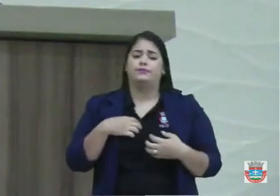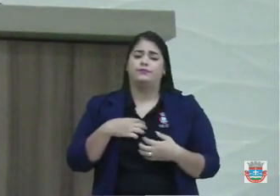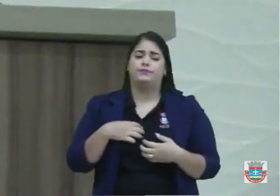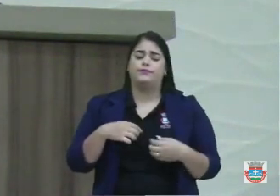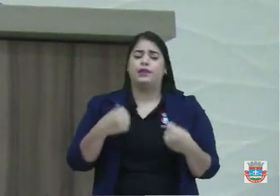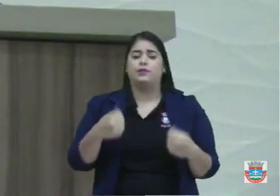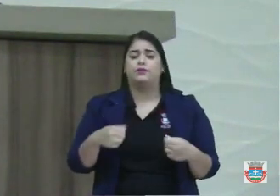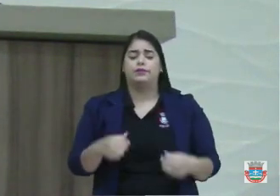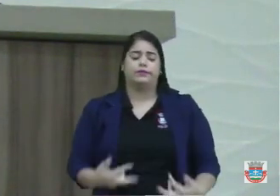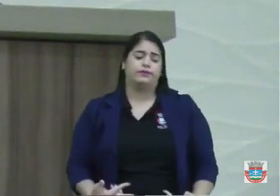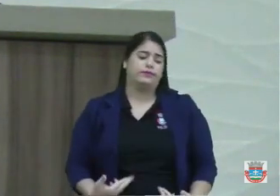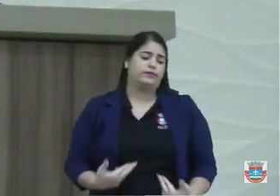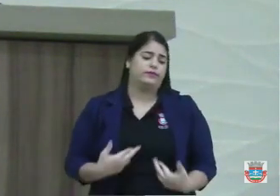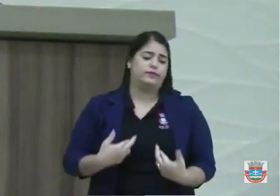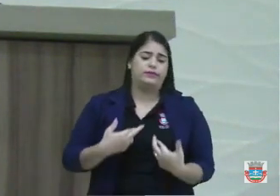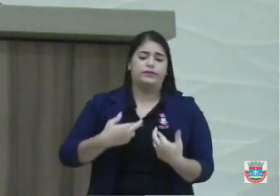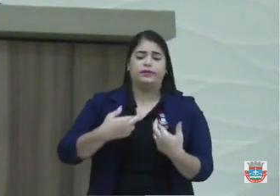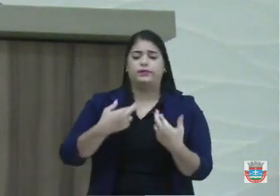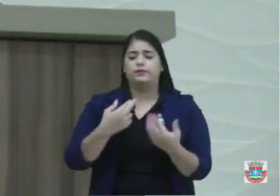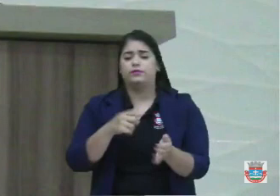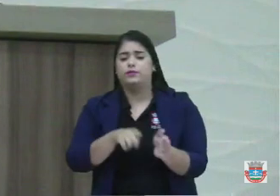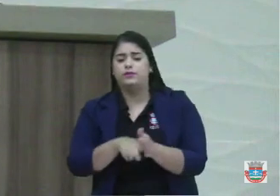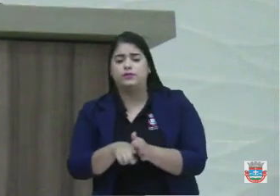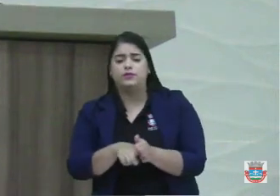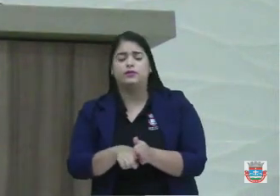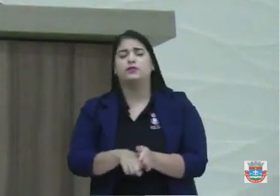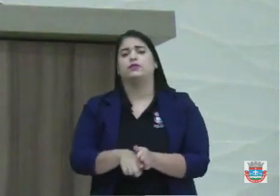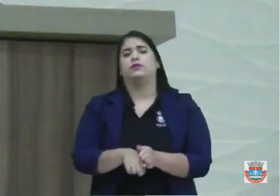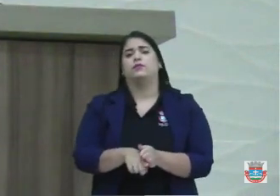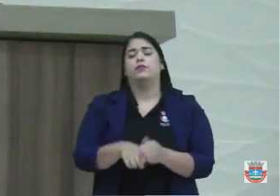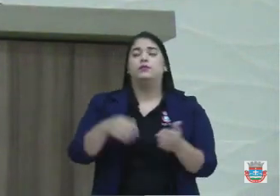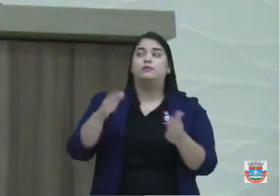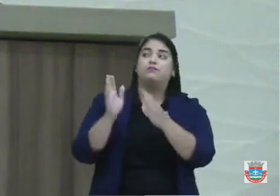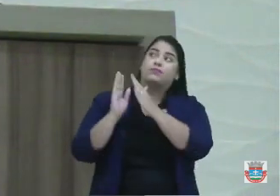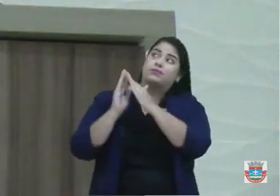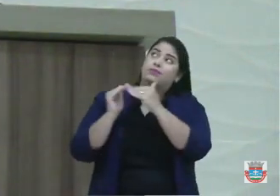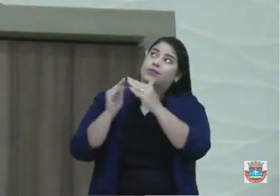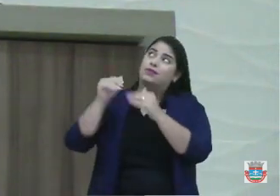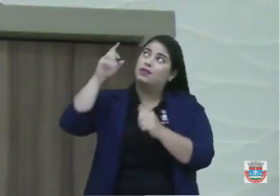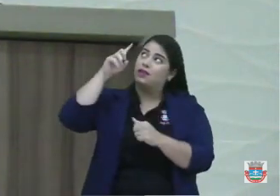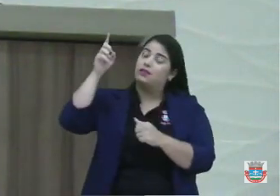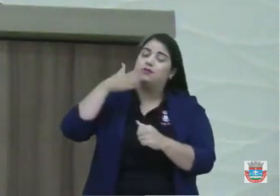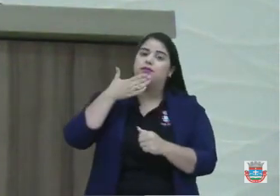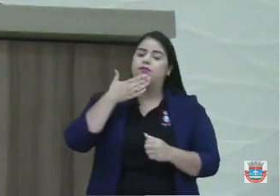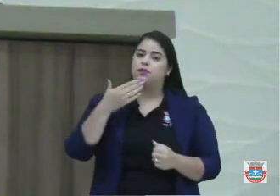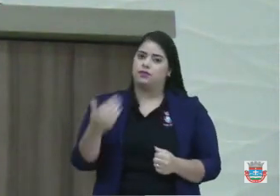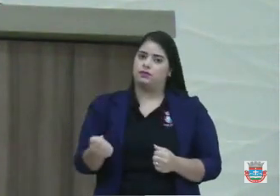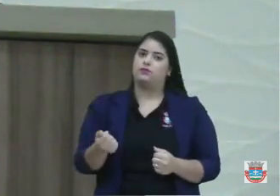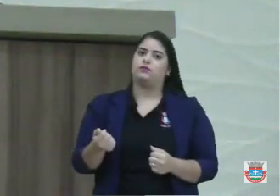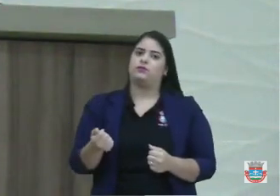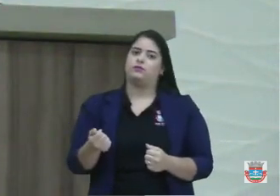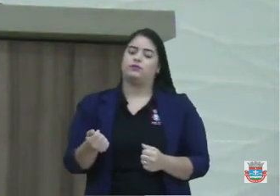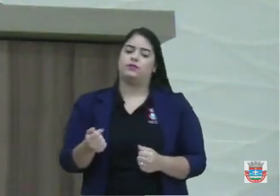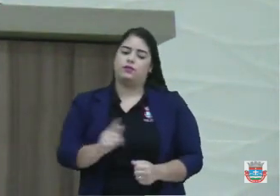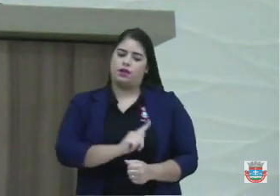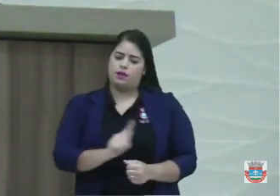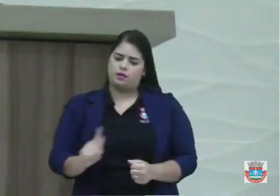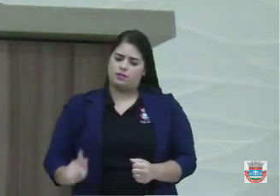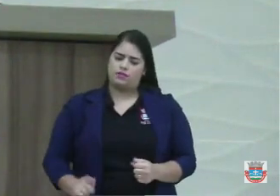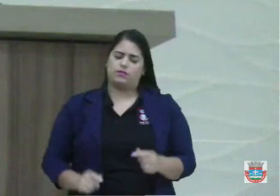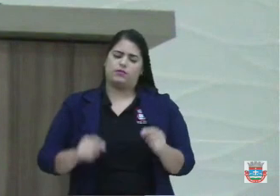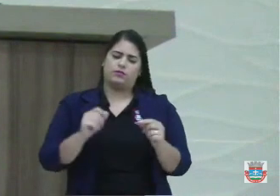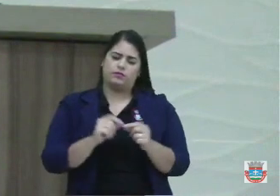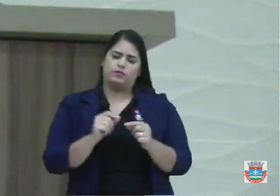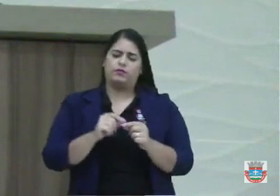que precisa de exame com alta complexidade. Vamos pedir a Deus que melhore. Que essa governadora faça o melhor,